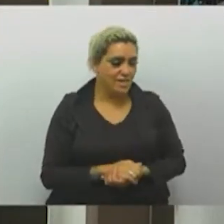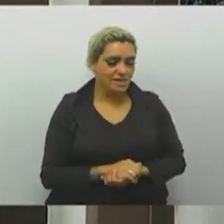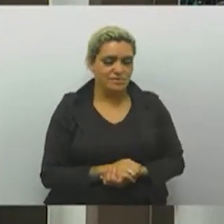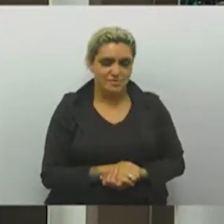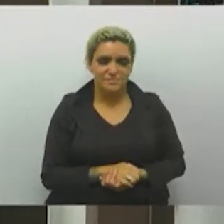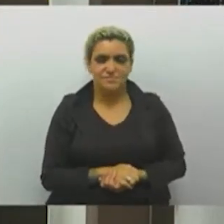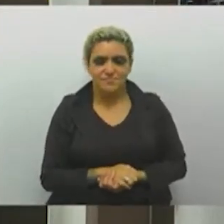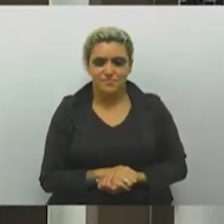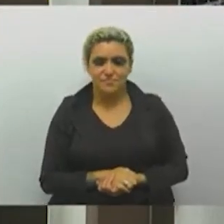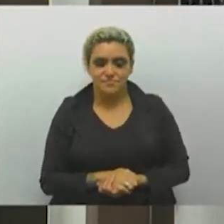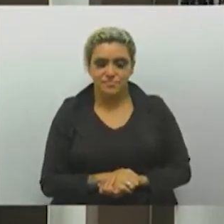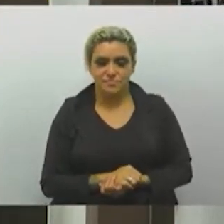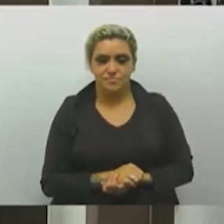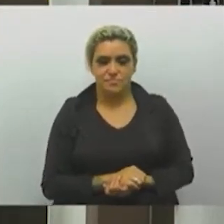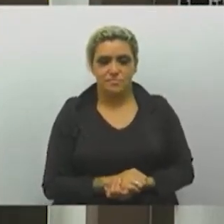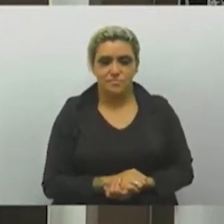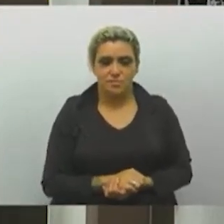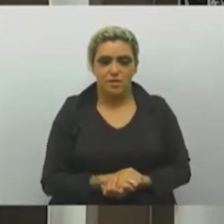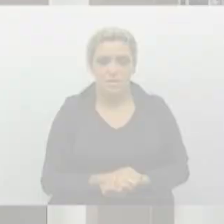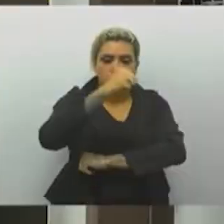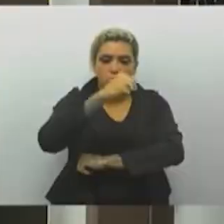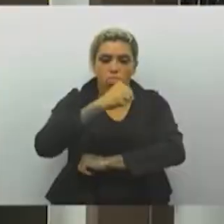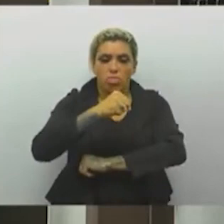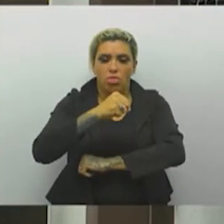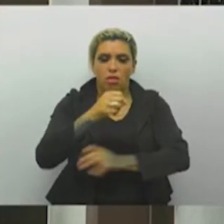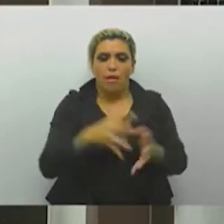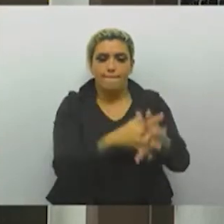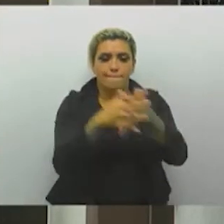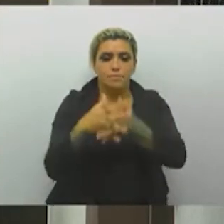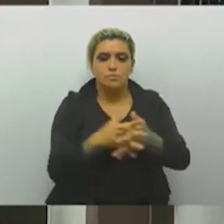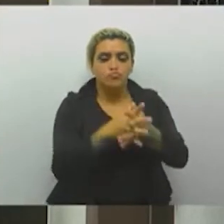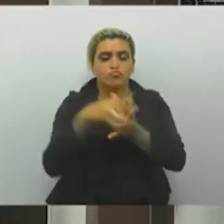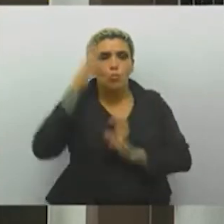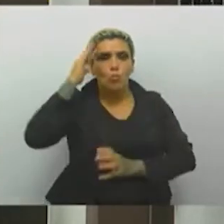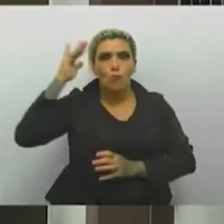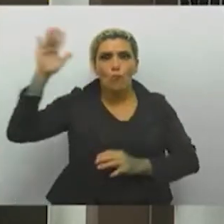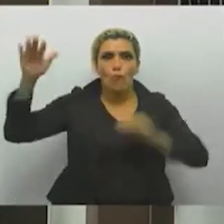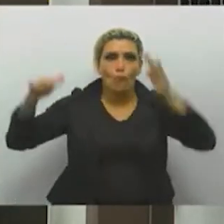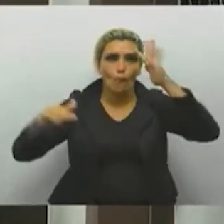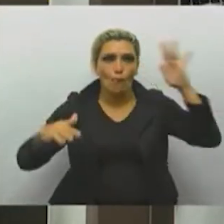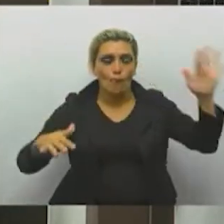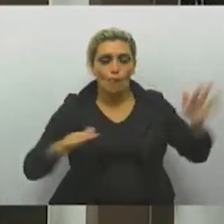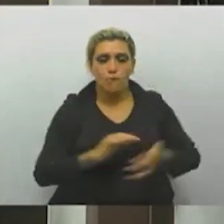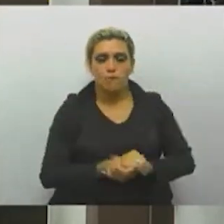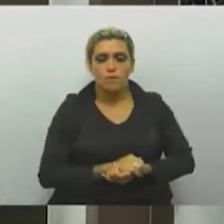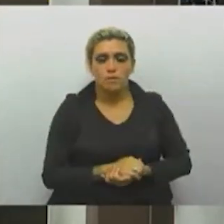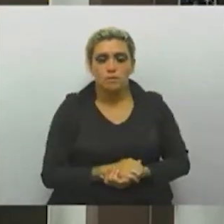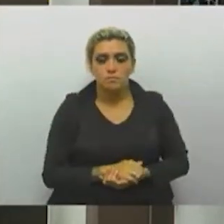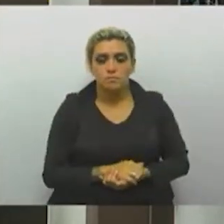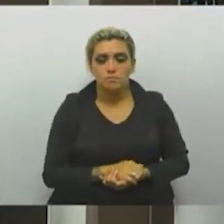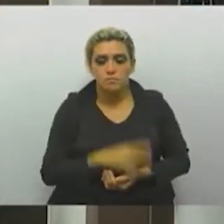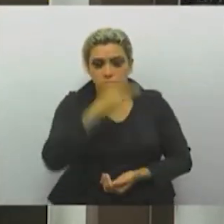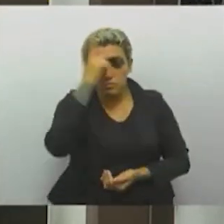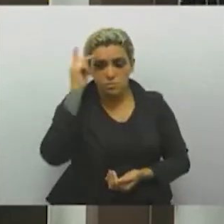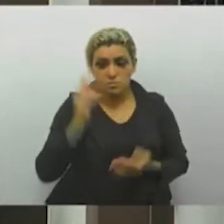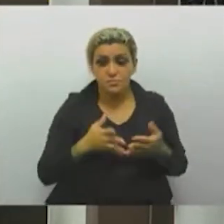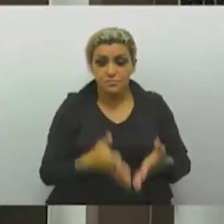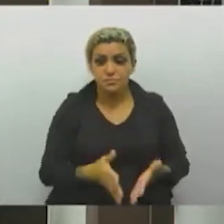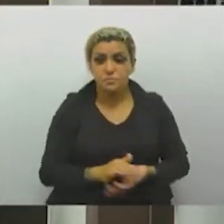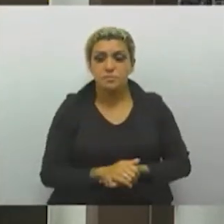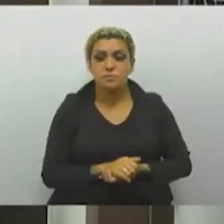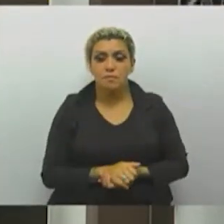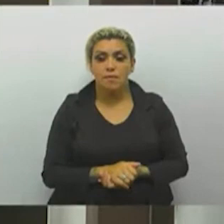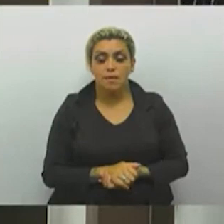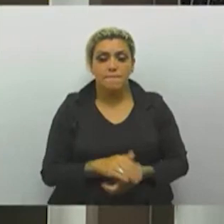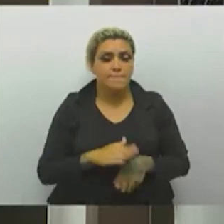dias ela vai para o Pontal e é o sonho do pessoal do Pontal é o que